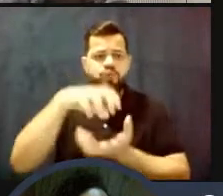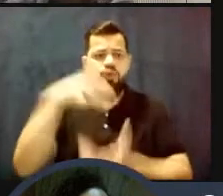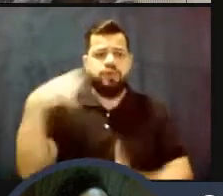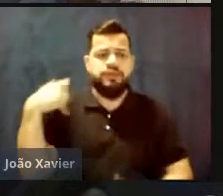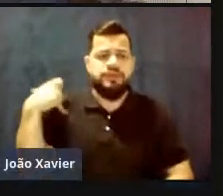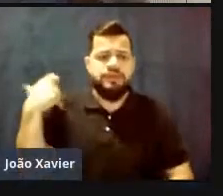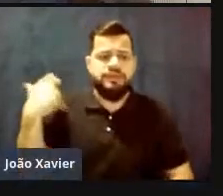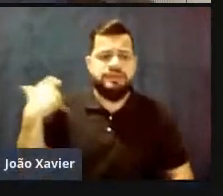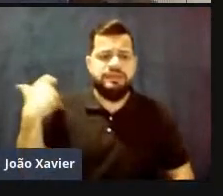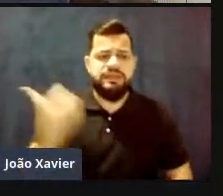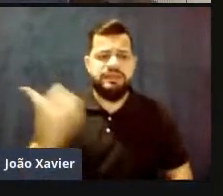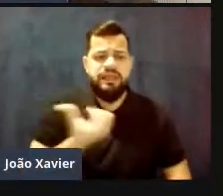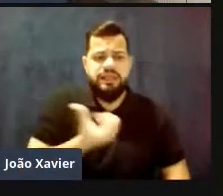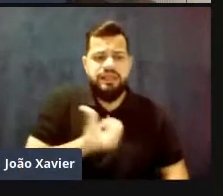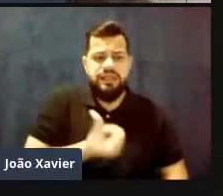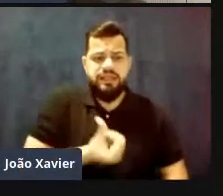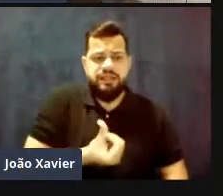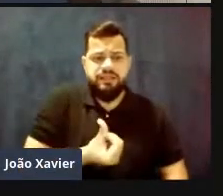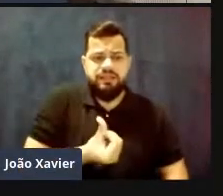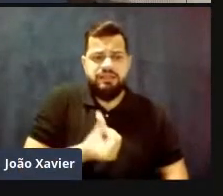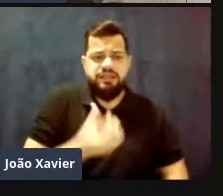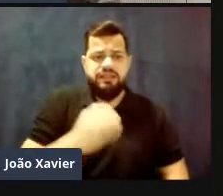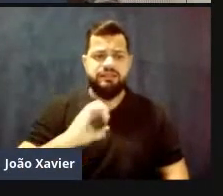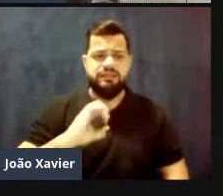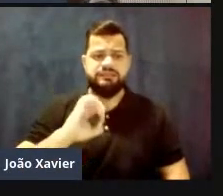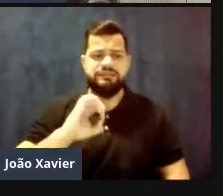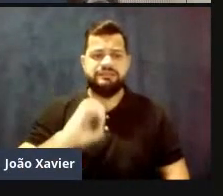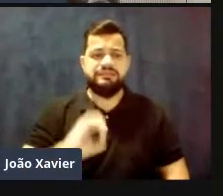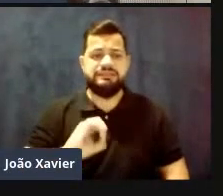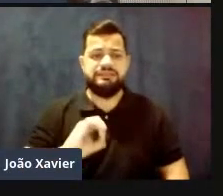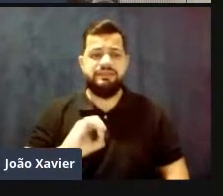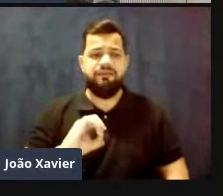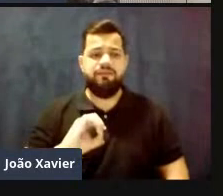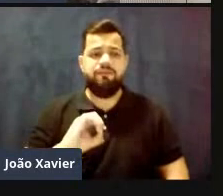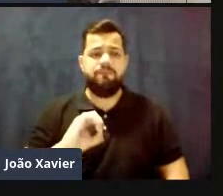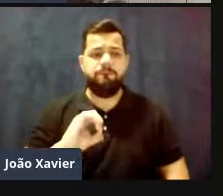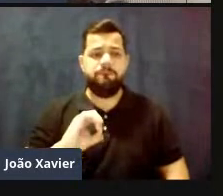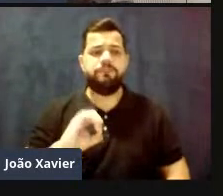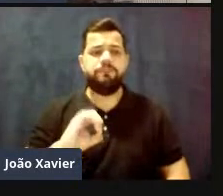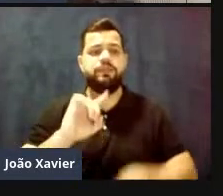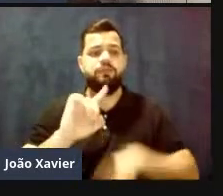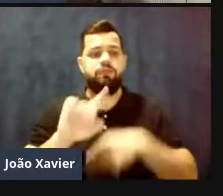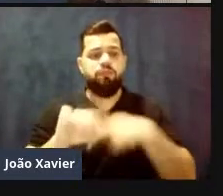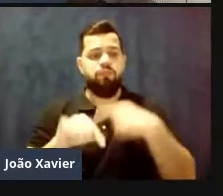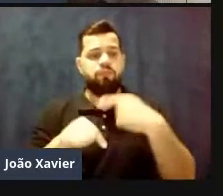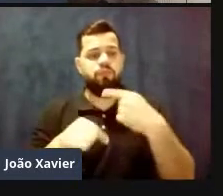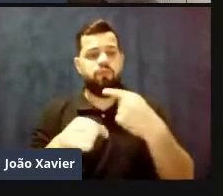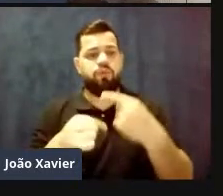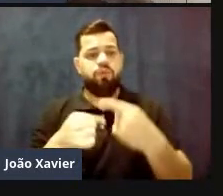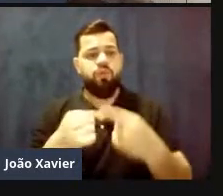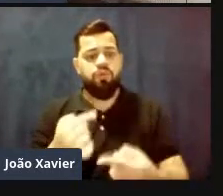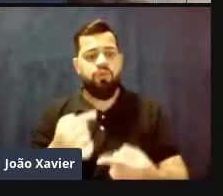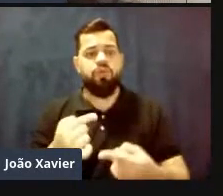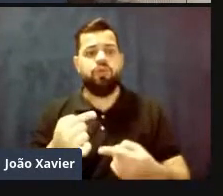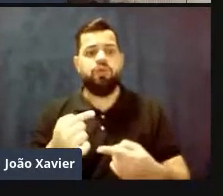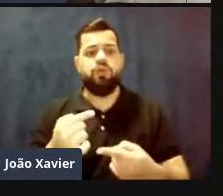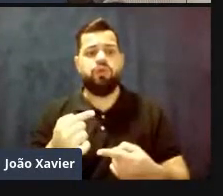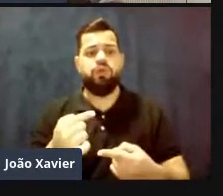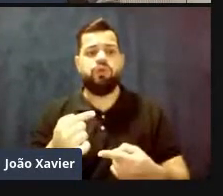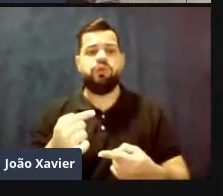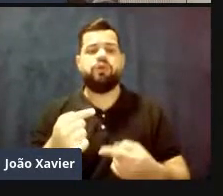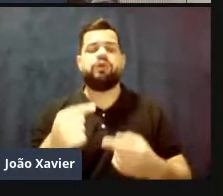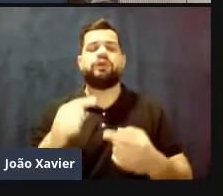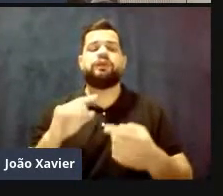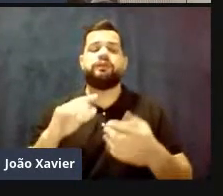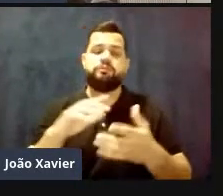ela teve alta, ela descompensou no lugar onde ela foi para a enfermaria e ela voltou novamente para a UTI e recomeçou tudo do zero. E a